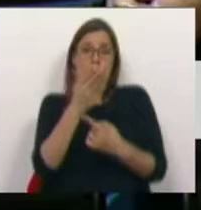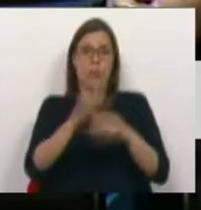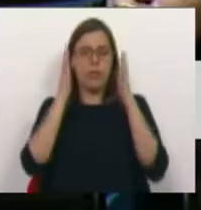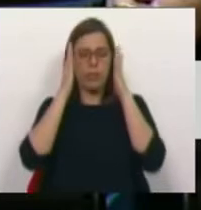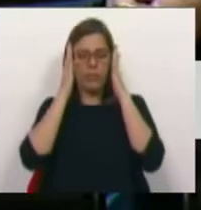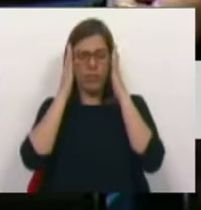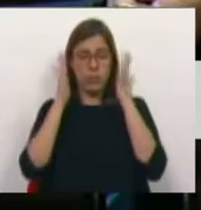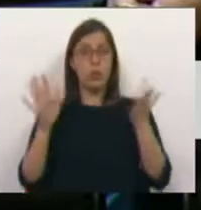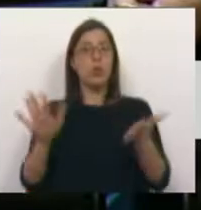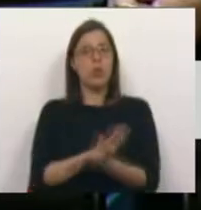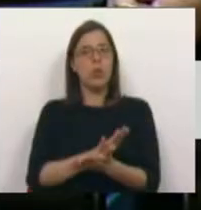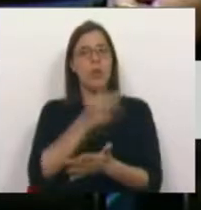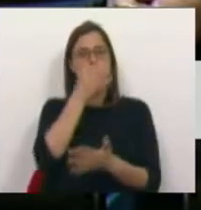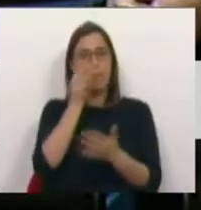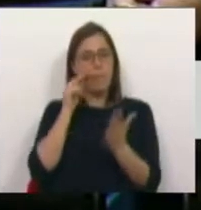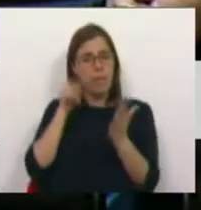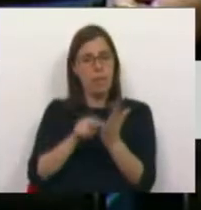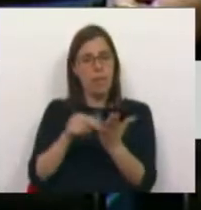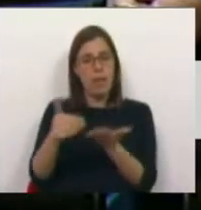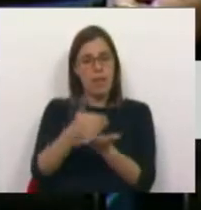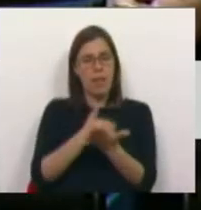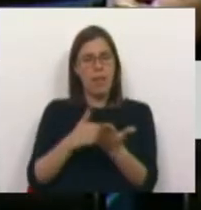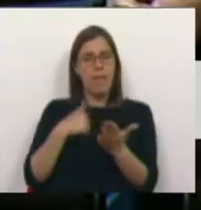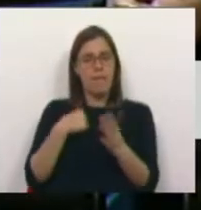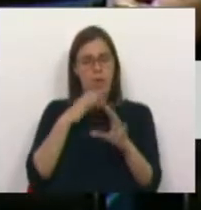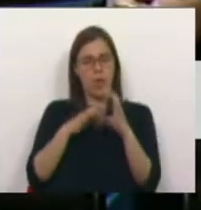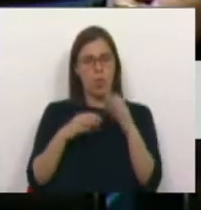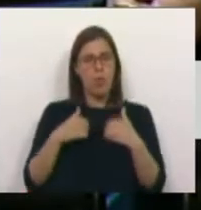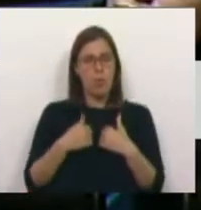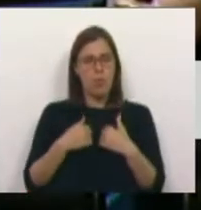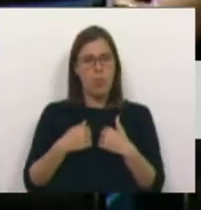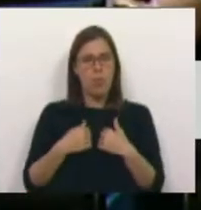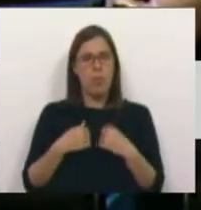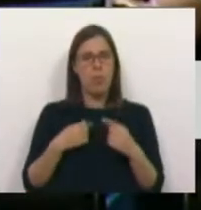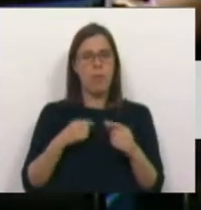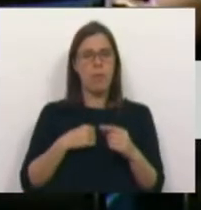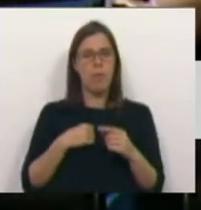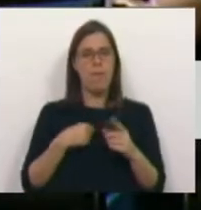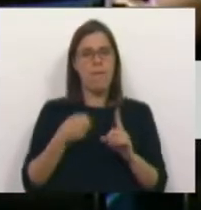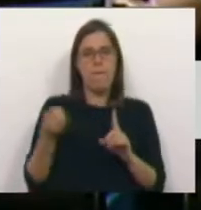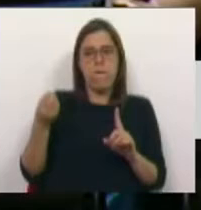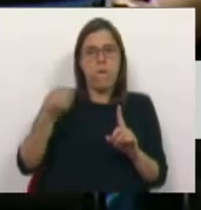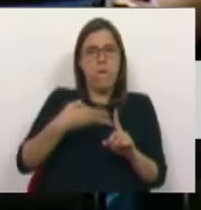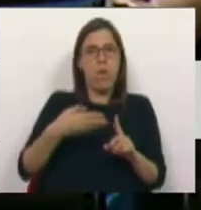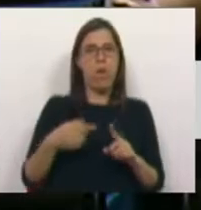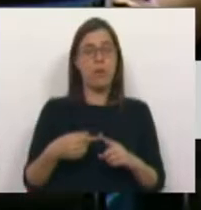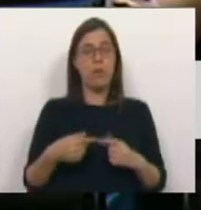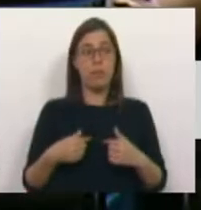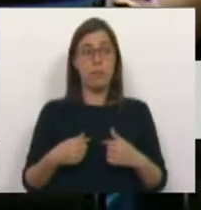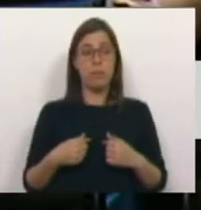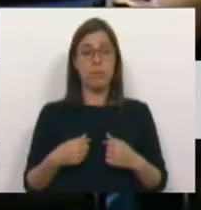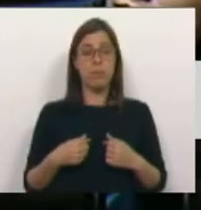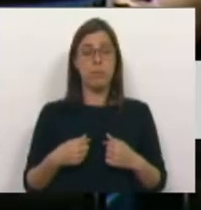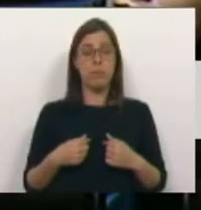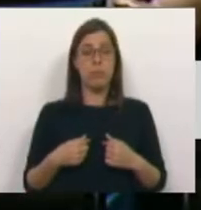exemplo, veja os dados sobre as suas comunicações com uma das suas fontes, alvo